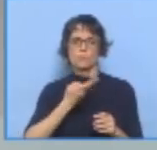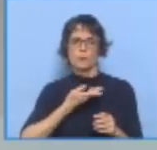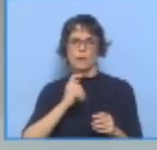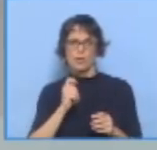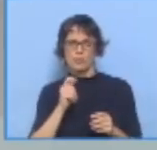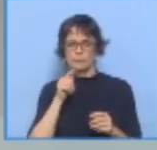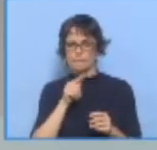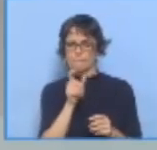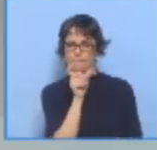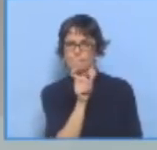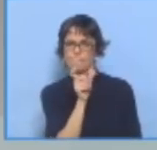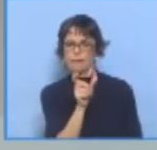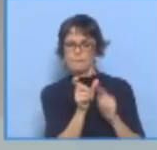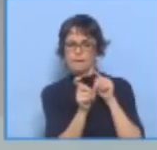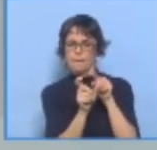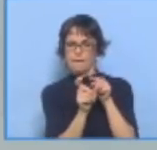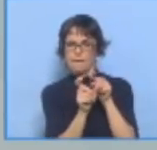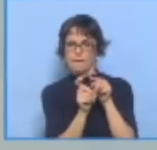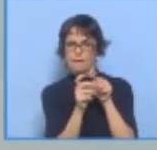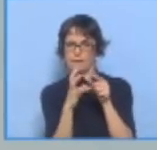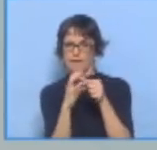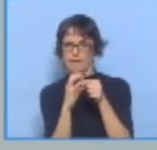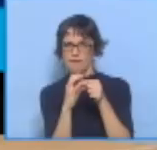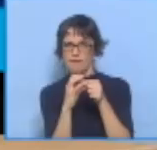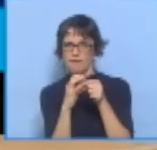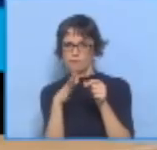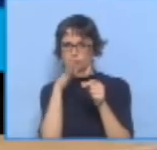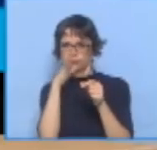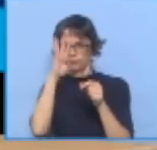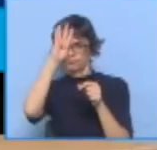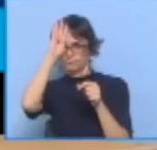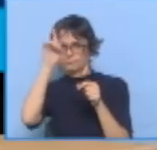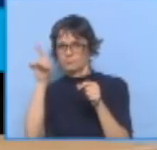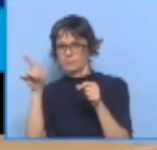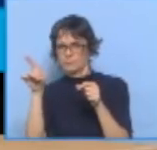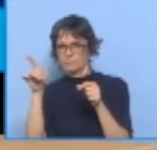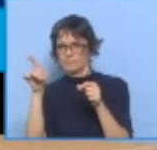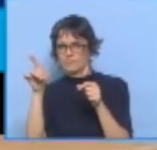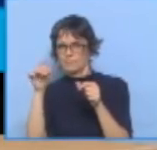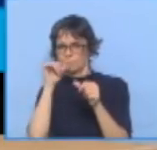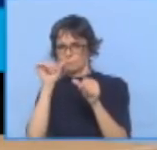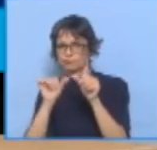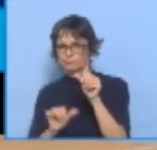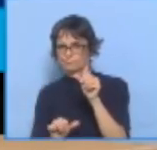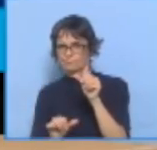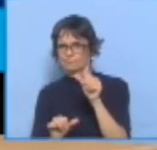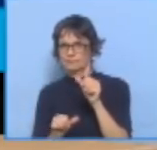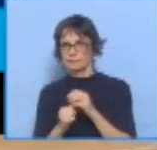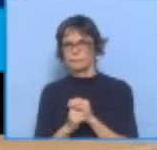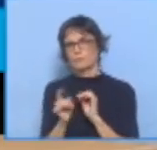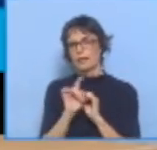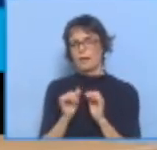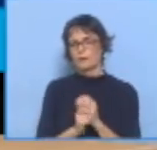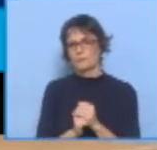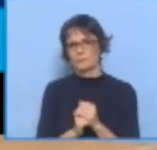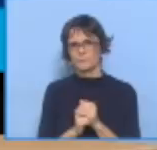Francisco nos está a fazer? Não. É possível que tenha tido influência, mas